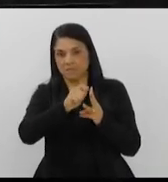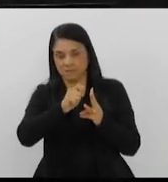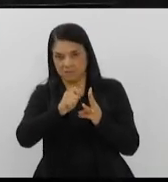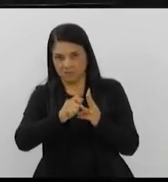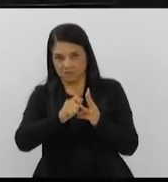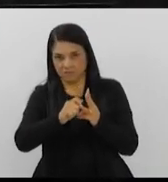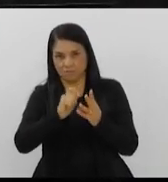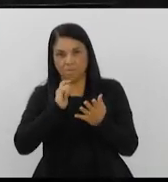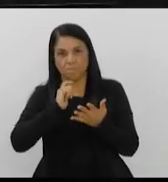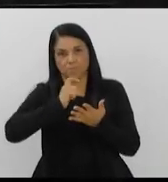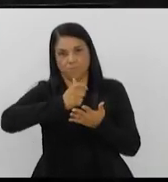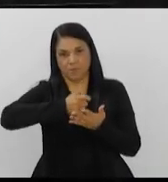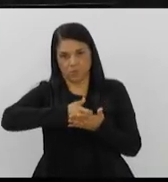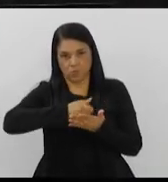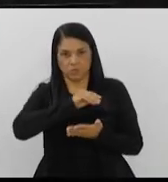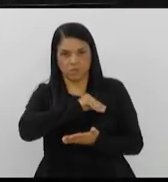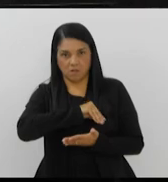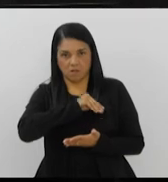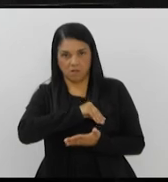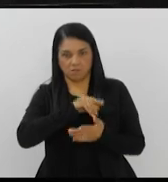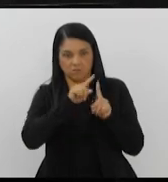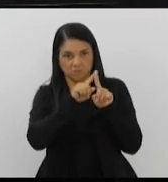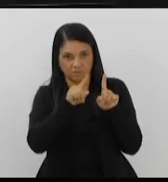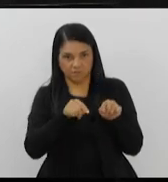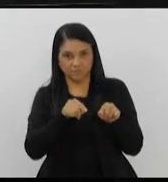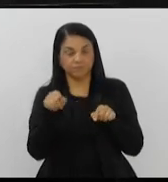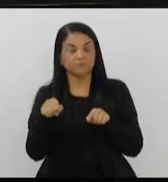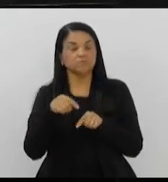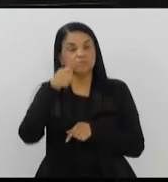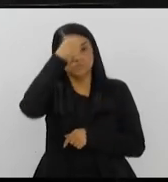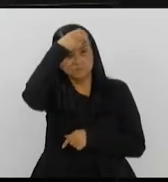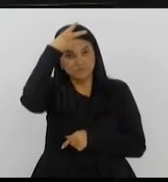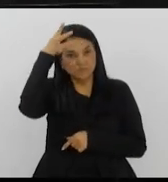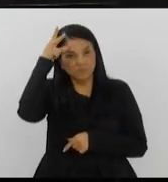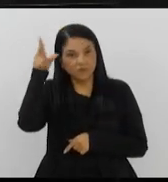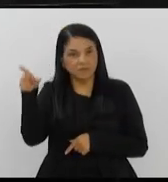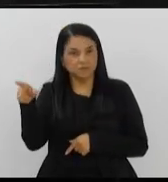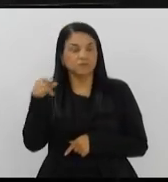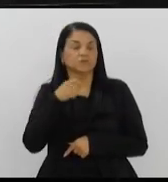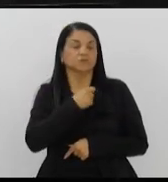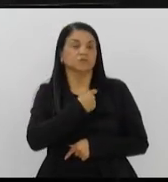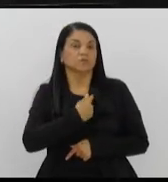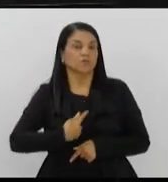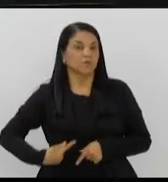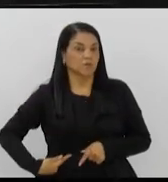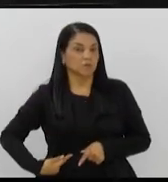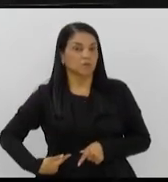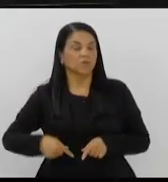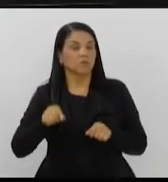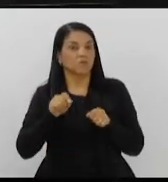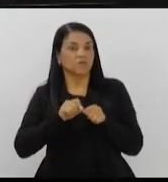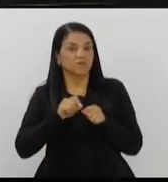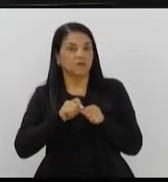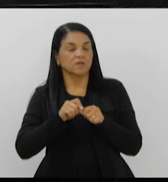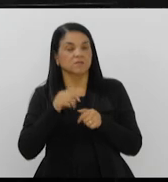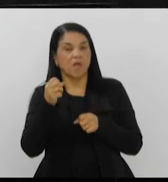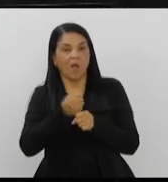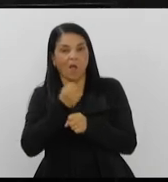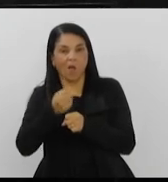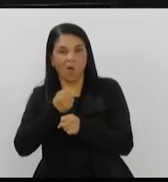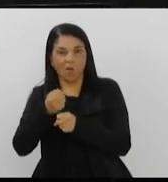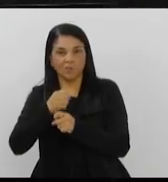servidores. O governador Cláudio Castro fez a obra do Parque Saraiva. O governador Cláudio Castro fez a obra do DIC.